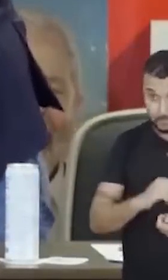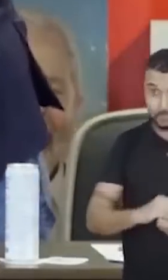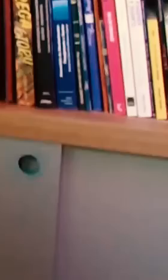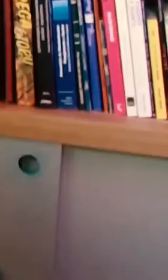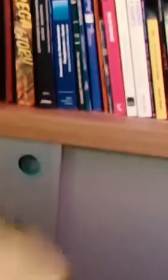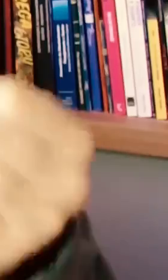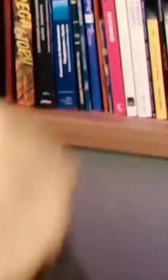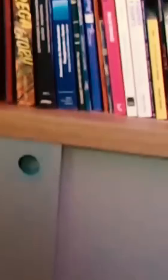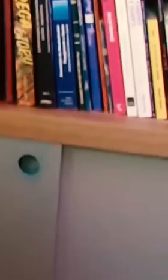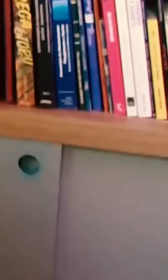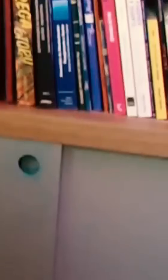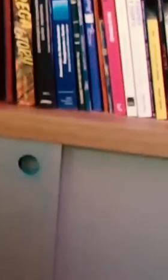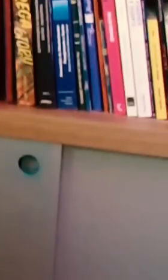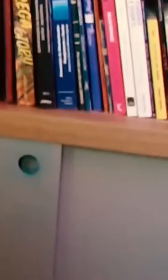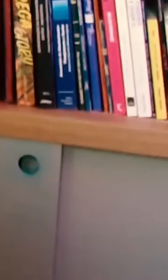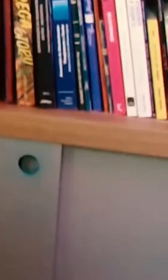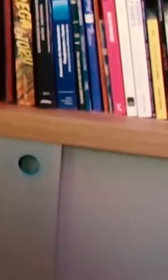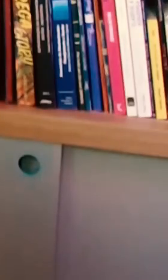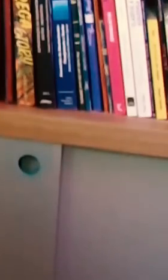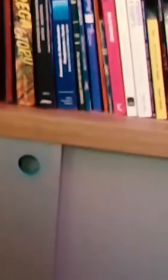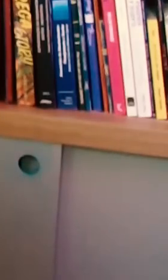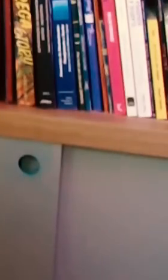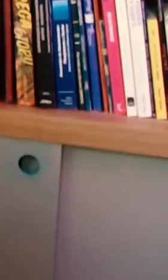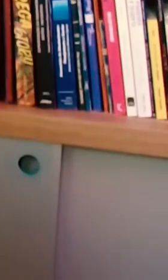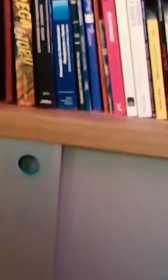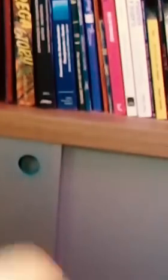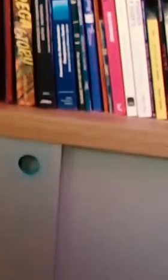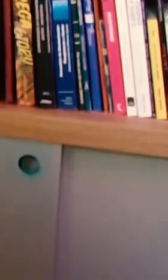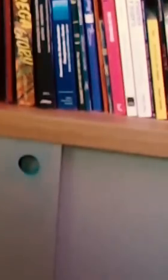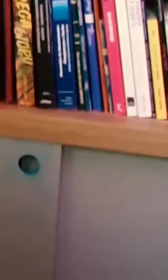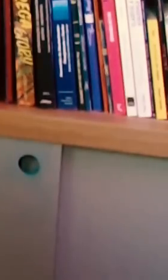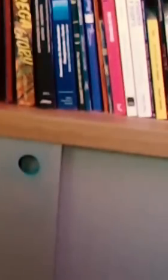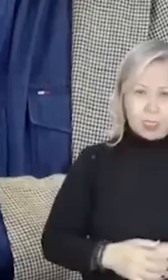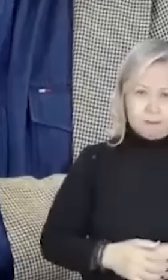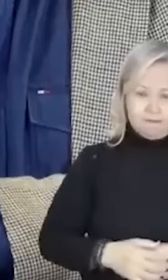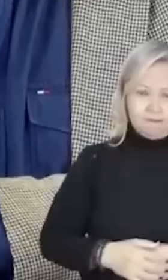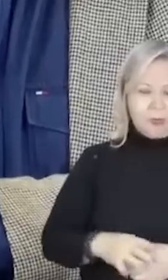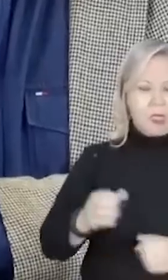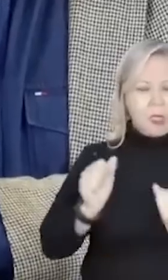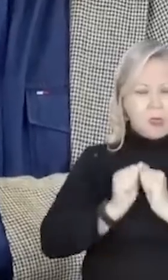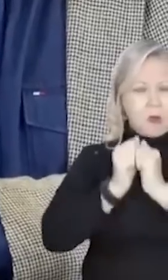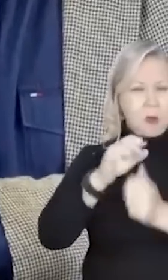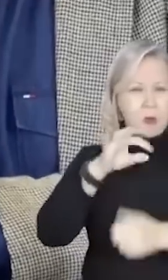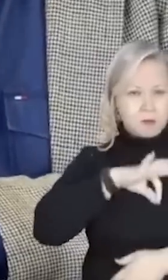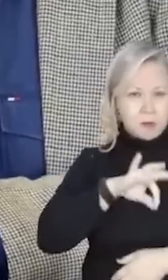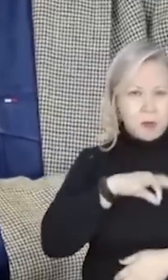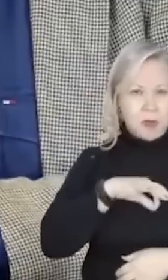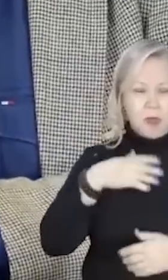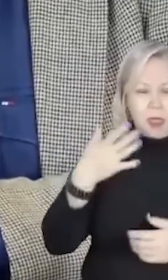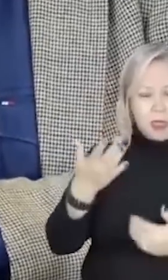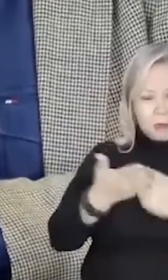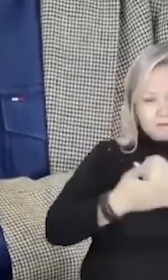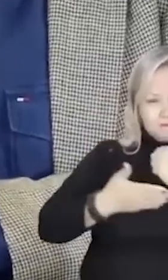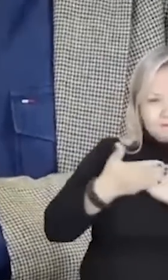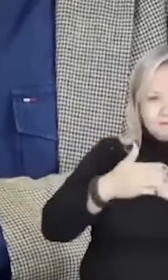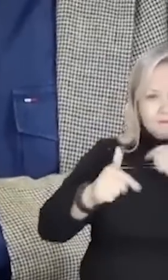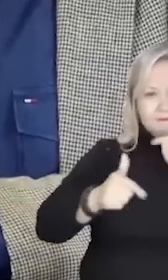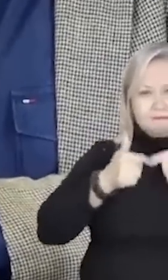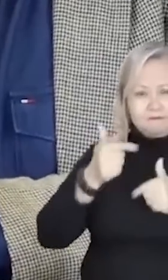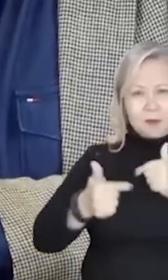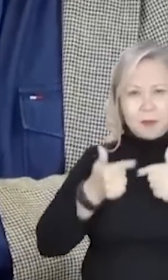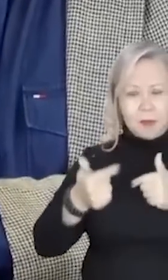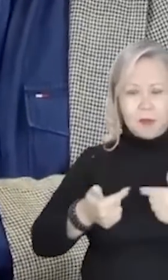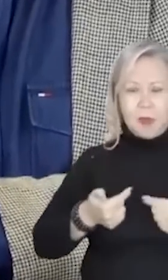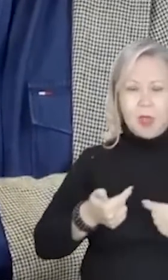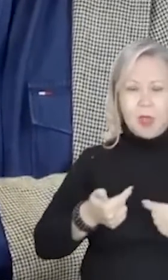candidato, não. É o presidente do partido dele, do PDT, o Carlos Lupe. Estar ao seu lado não é favor, é uma obrigação. Muita honra de estar